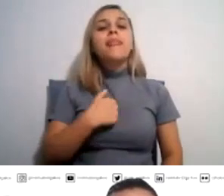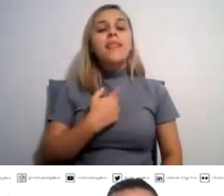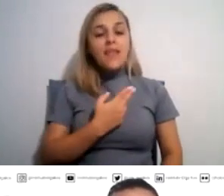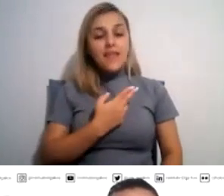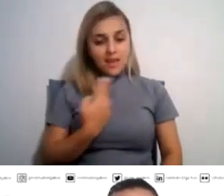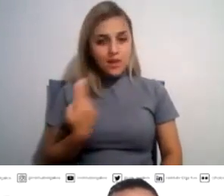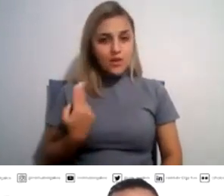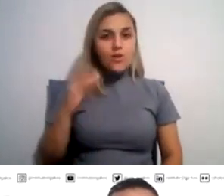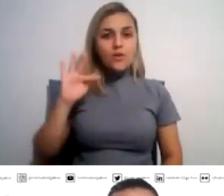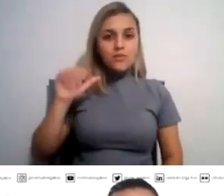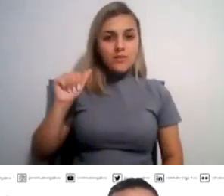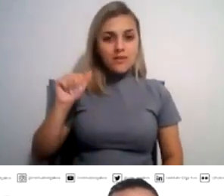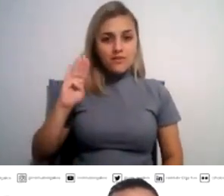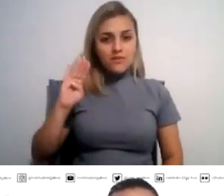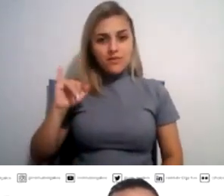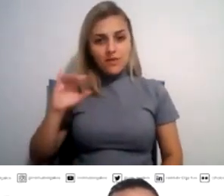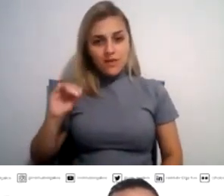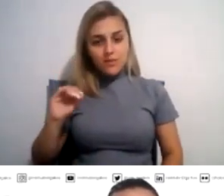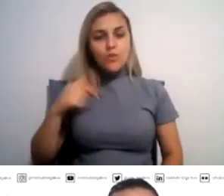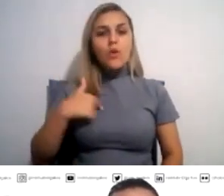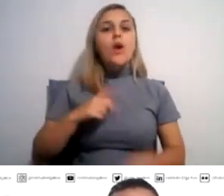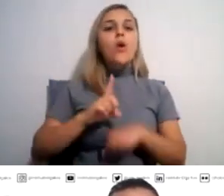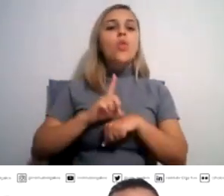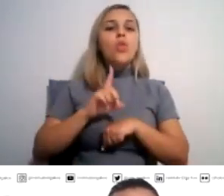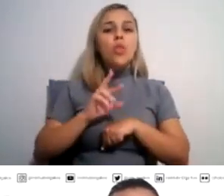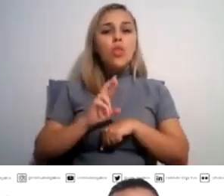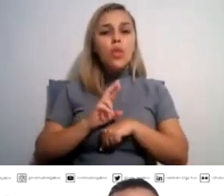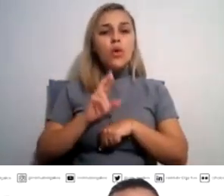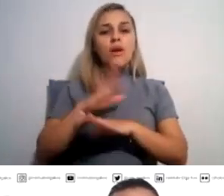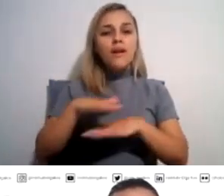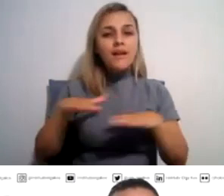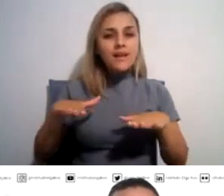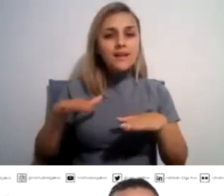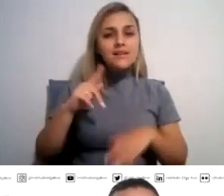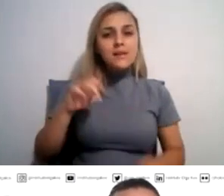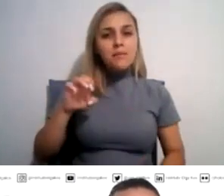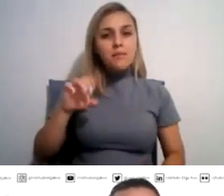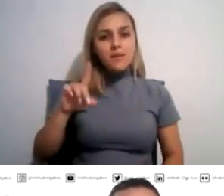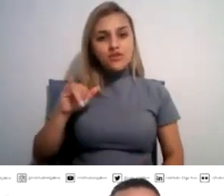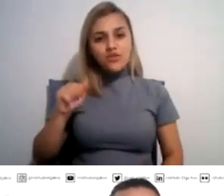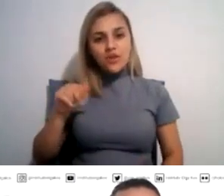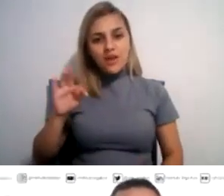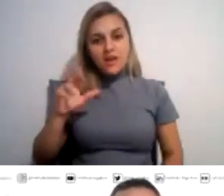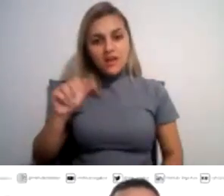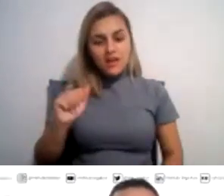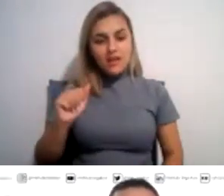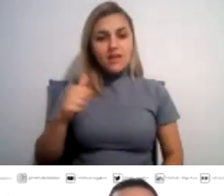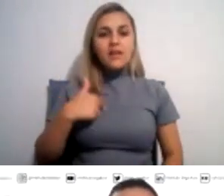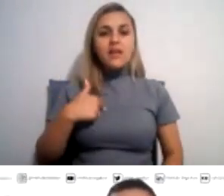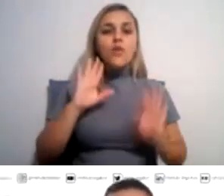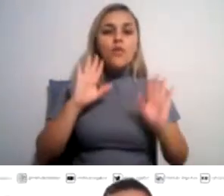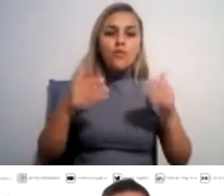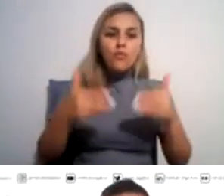A minha atuação hoje, na maior parte do tempo, ela está relacionada com a pessoa com